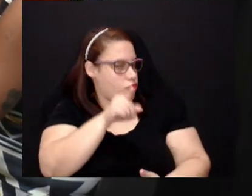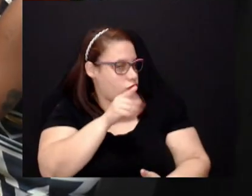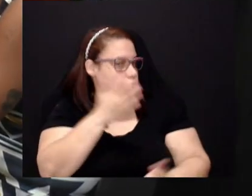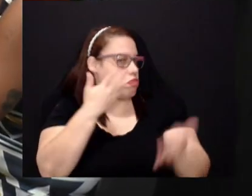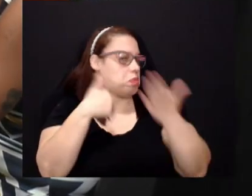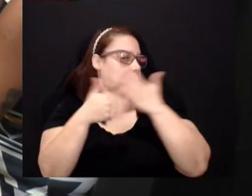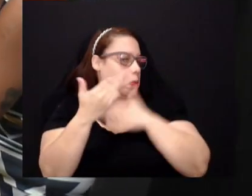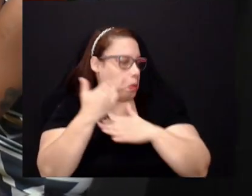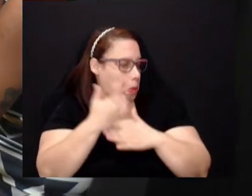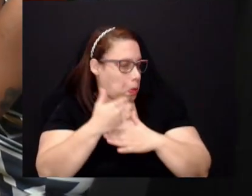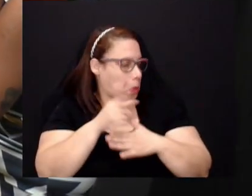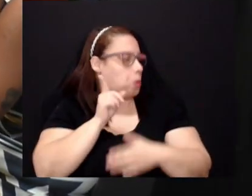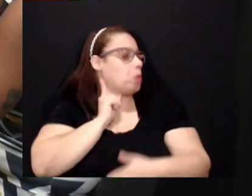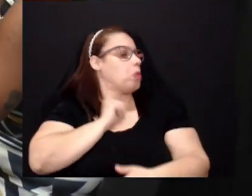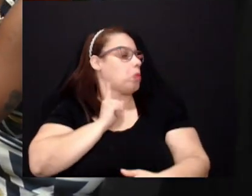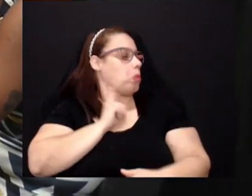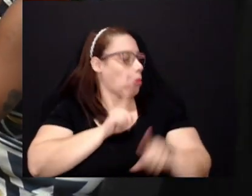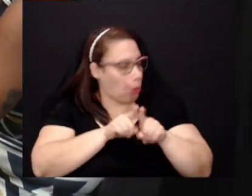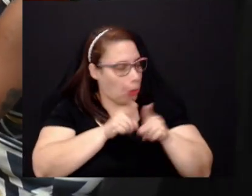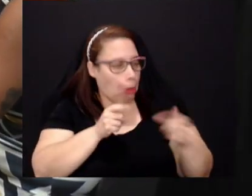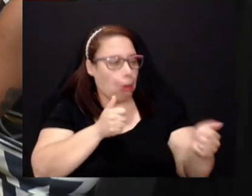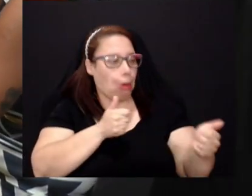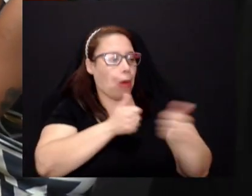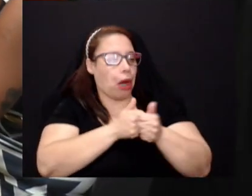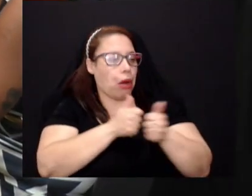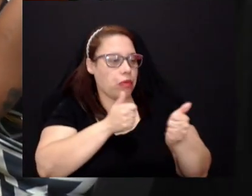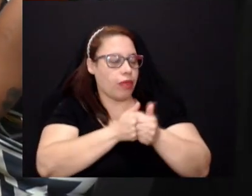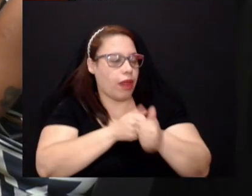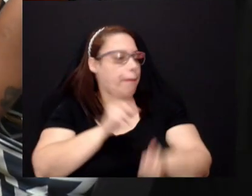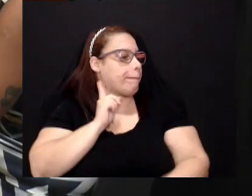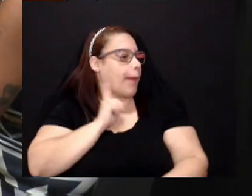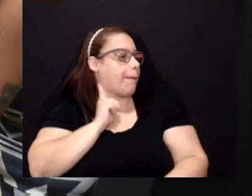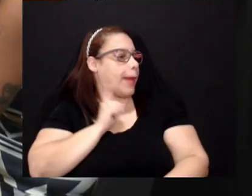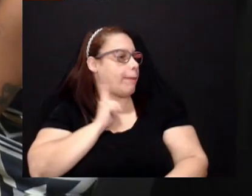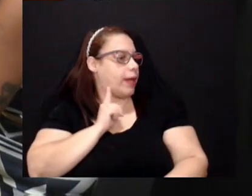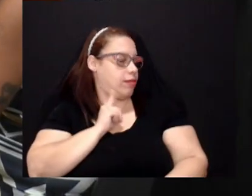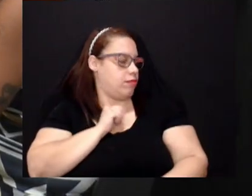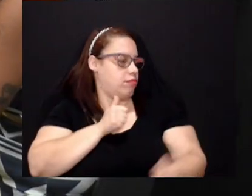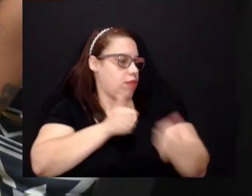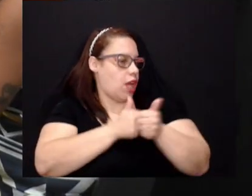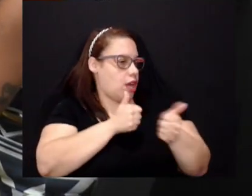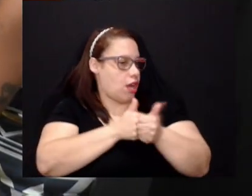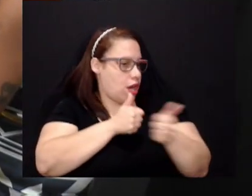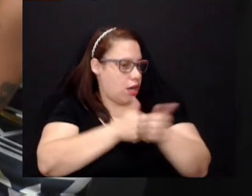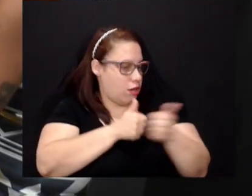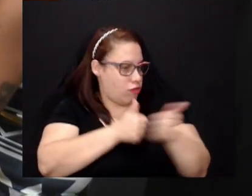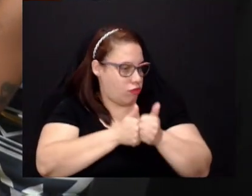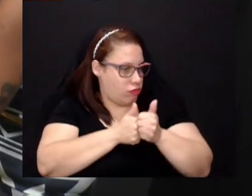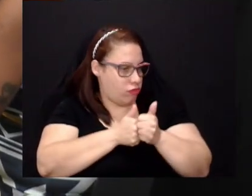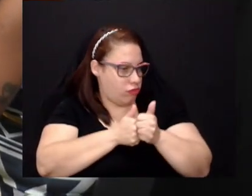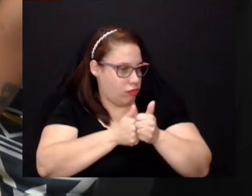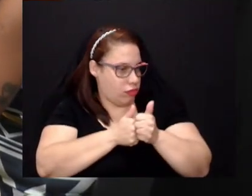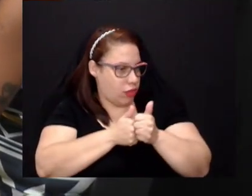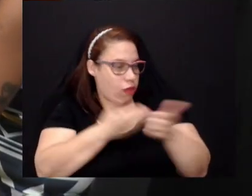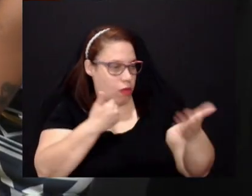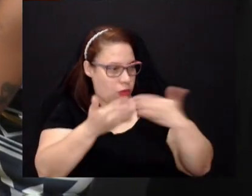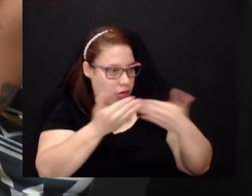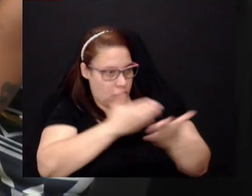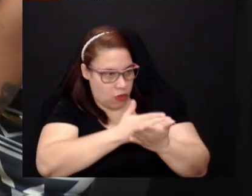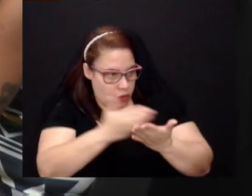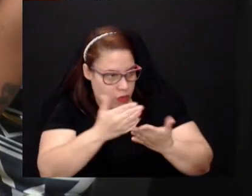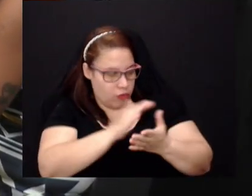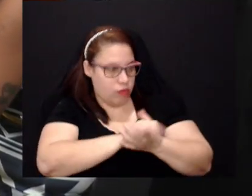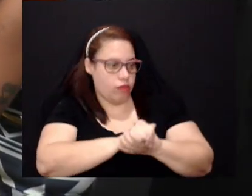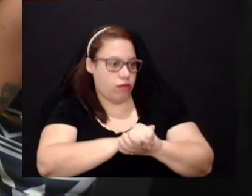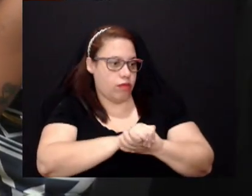Minas Gerais, pertinho da minha também, que está lá na beiradinha, São José do Rio Pardo. Vamos começar essa prosa. E eu